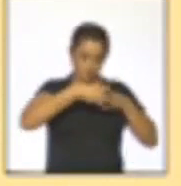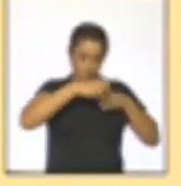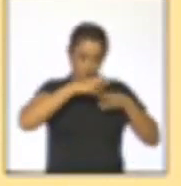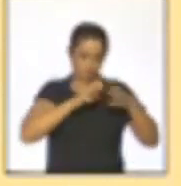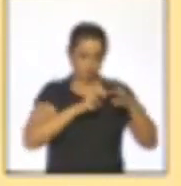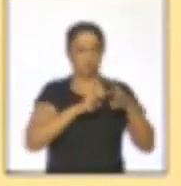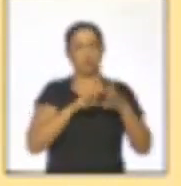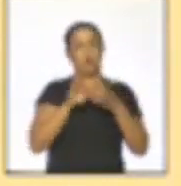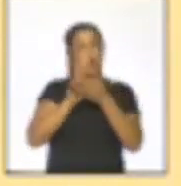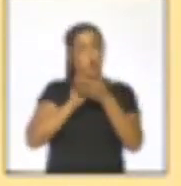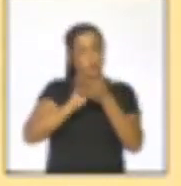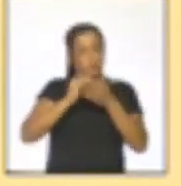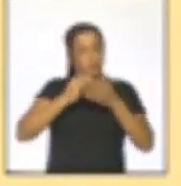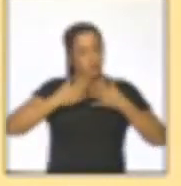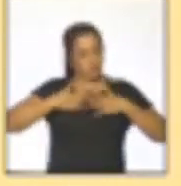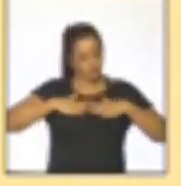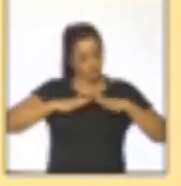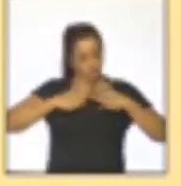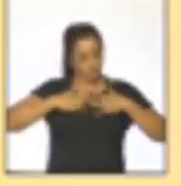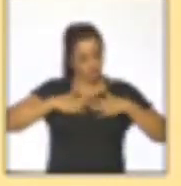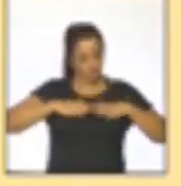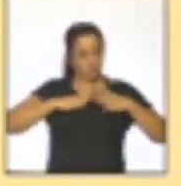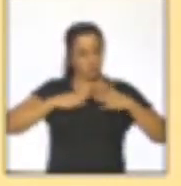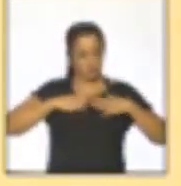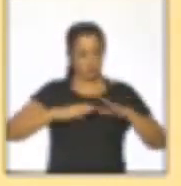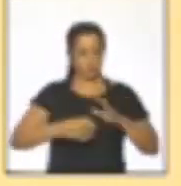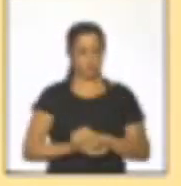Copia com calma.